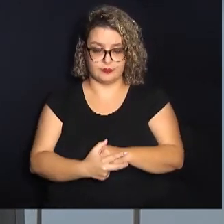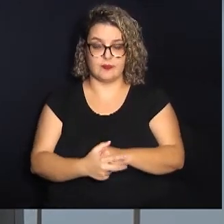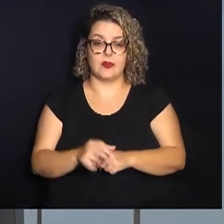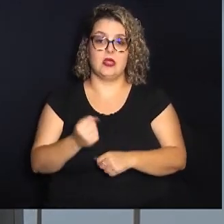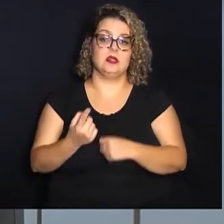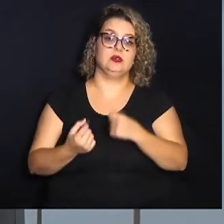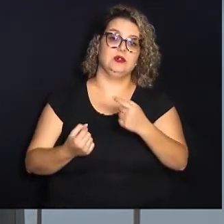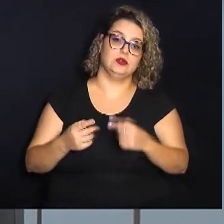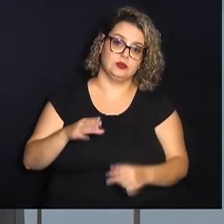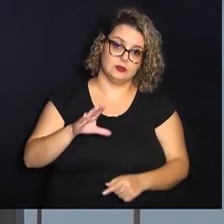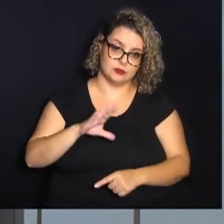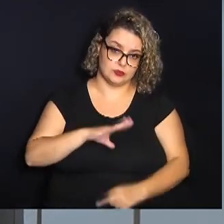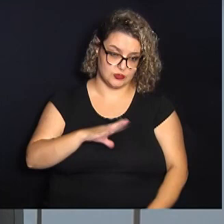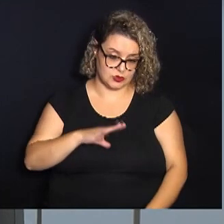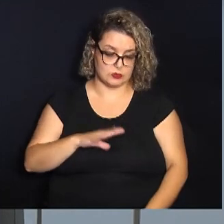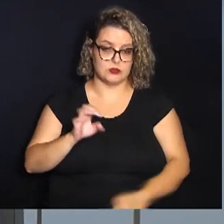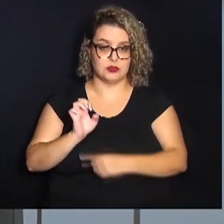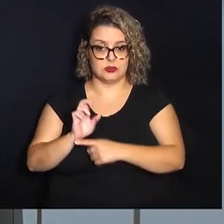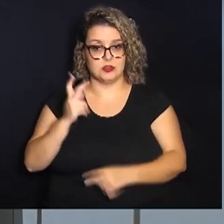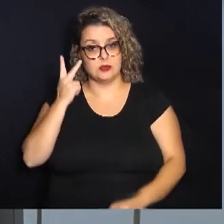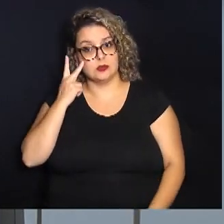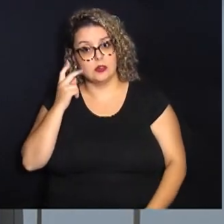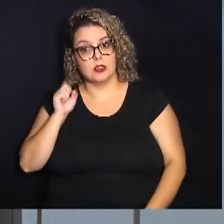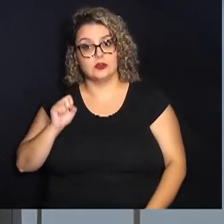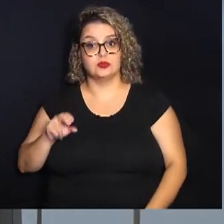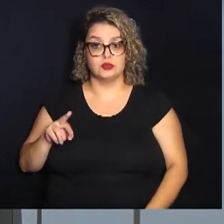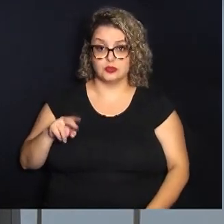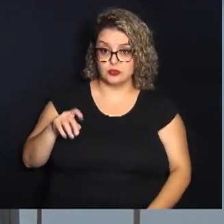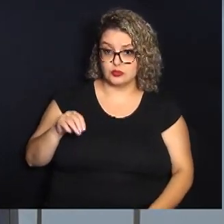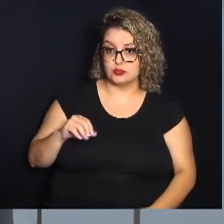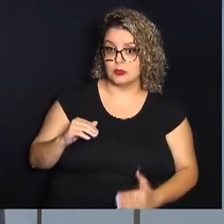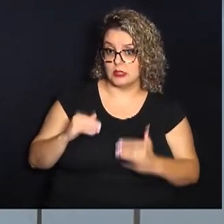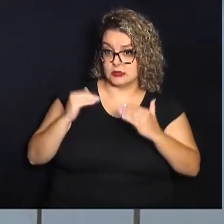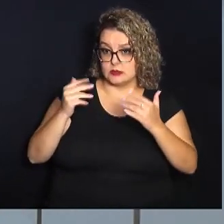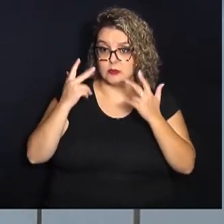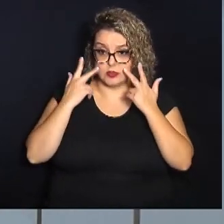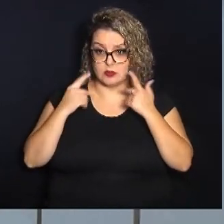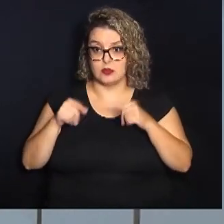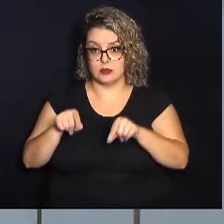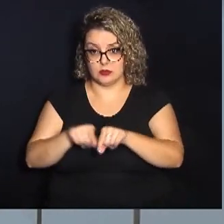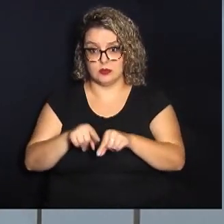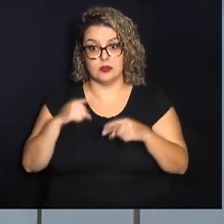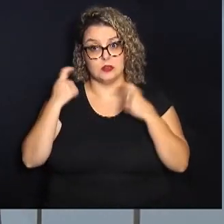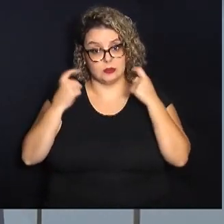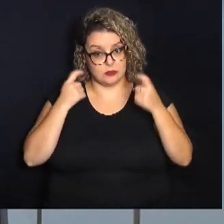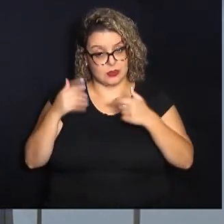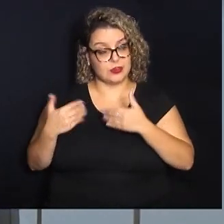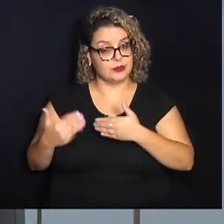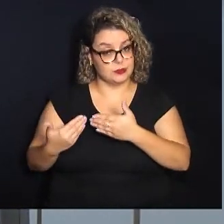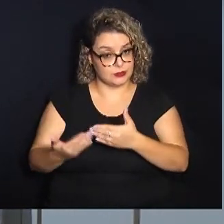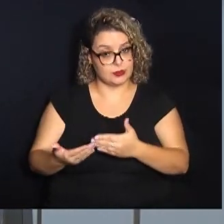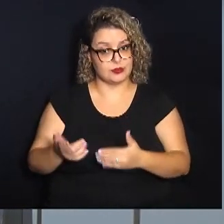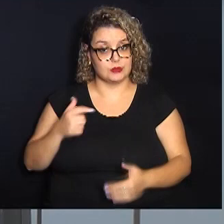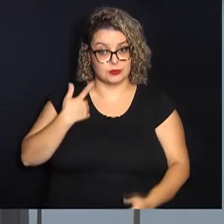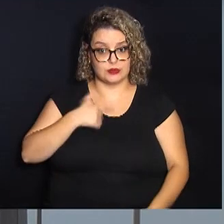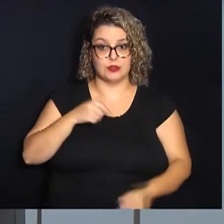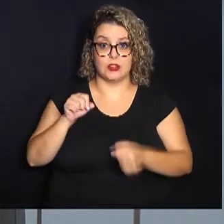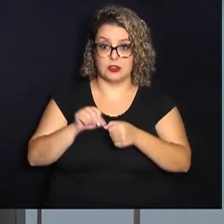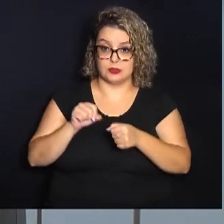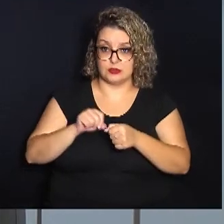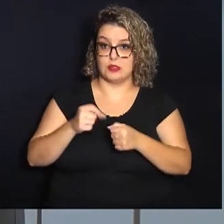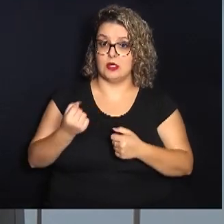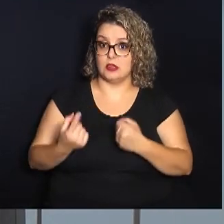São Paulo apresentaram uma situação de surto, casos acima do normal, que também vem nos preocupando, e a gente tem feito aí